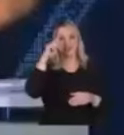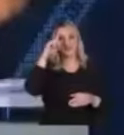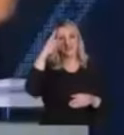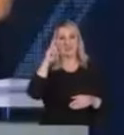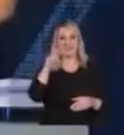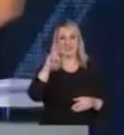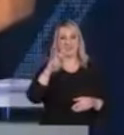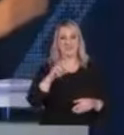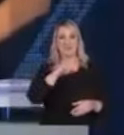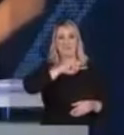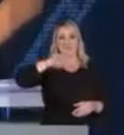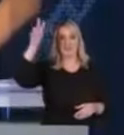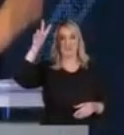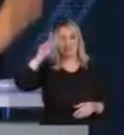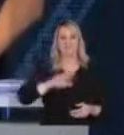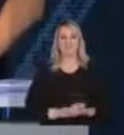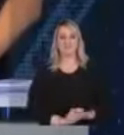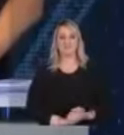a